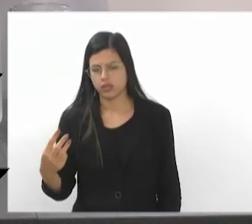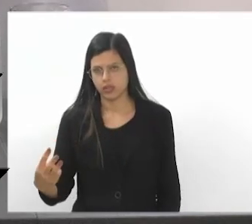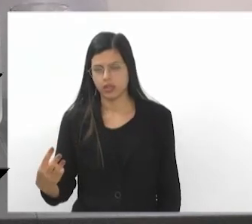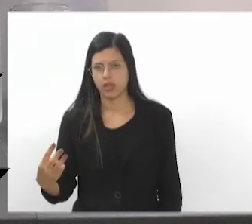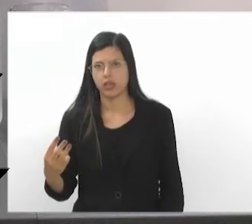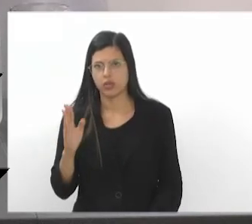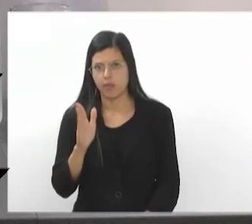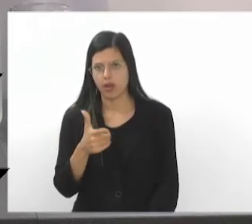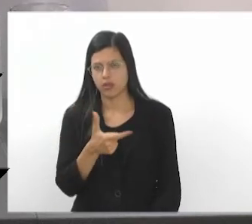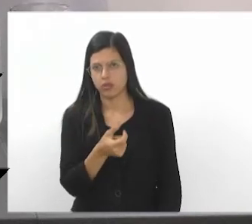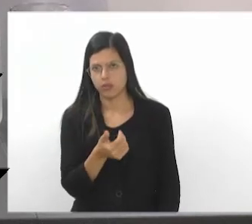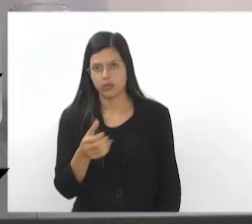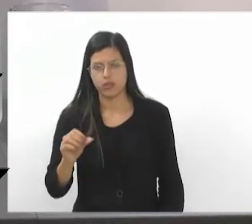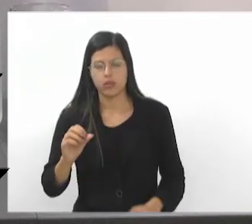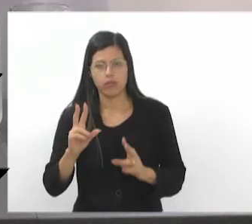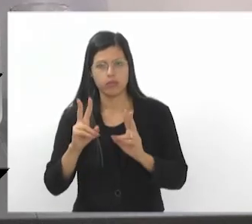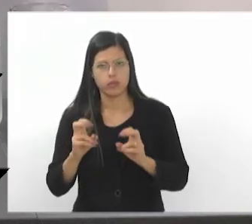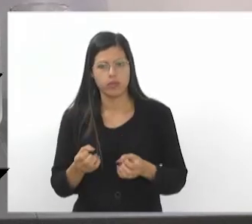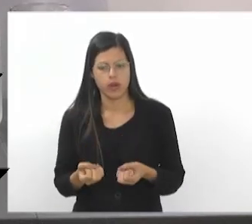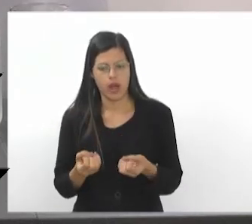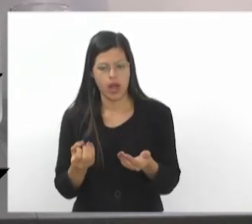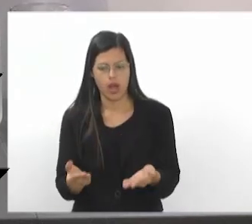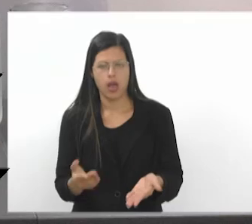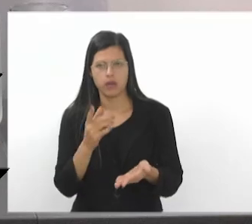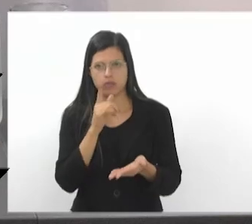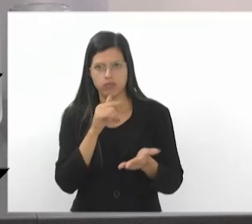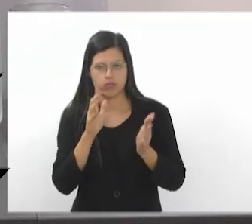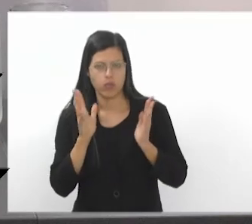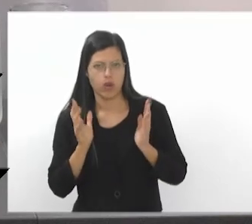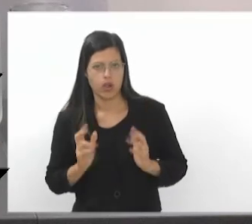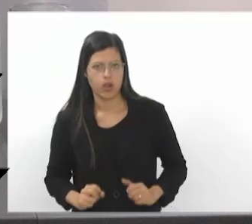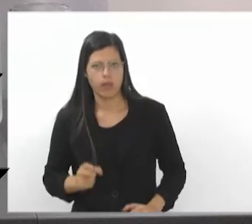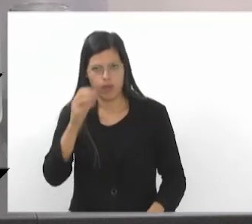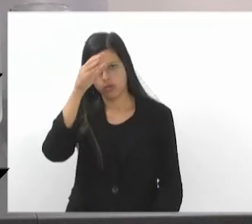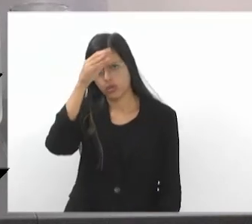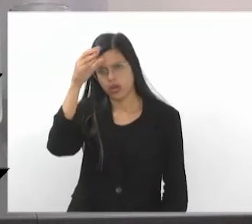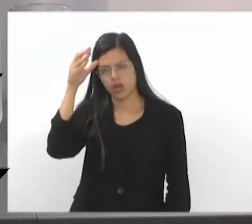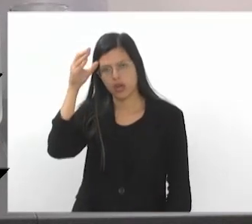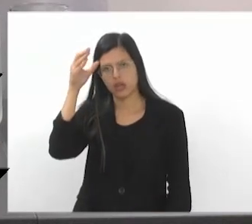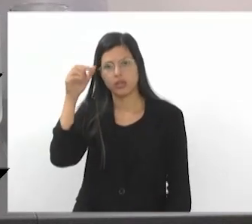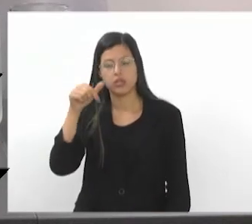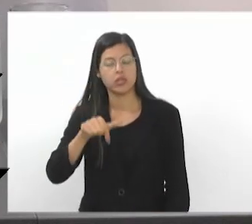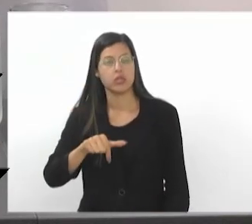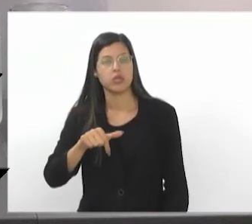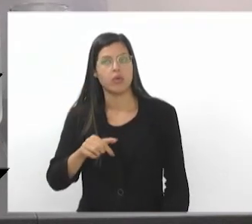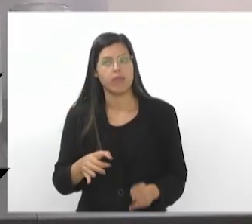potável filtrada gratuita aos clientes. O parecer é